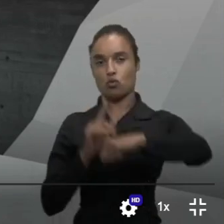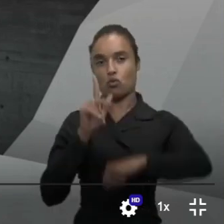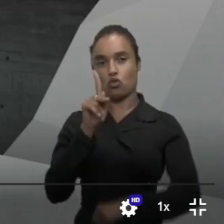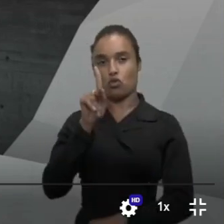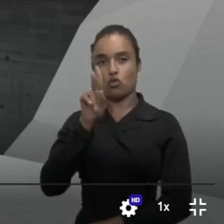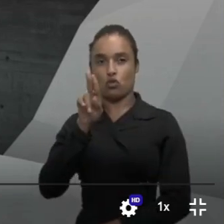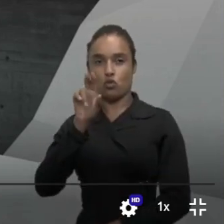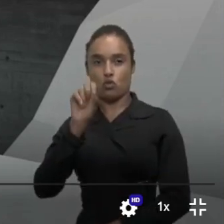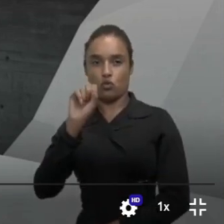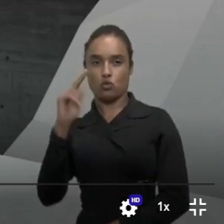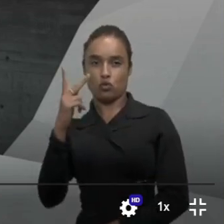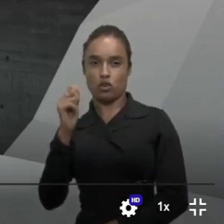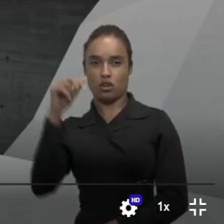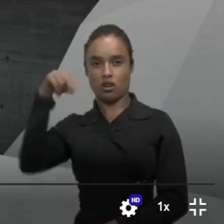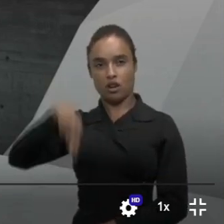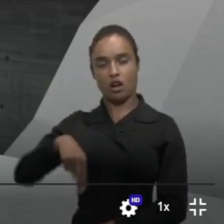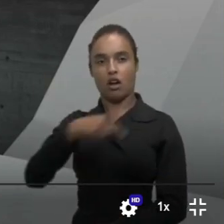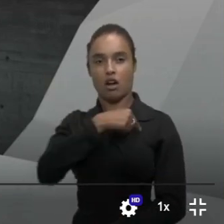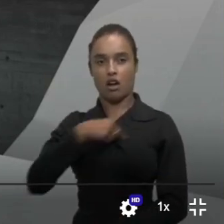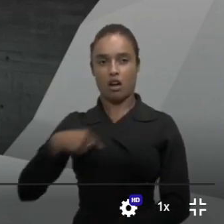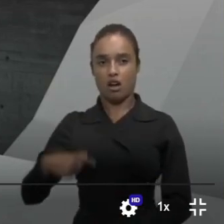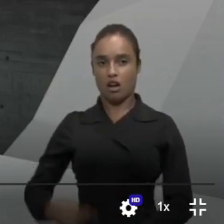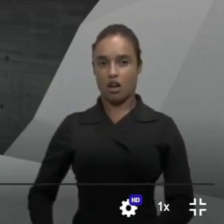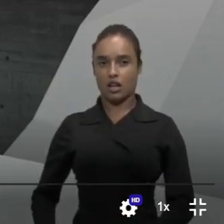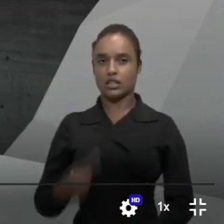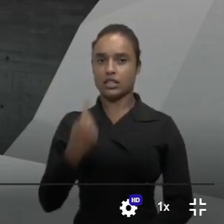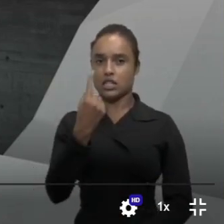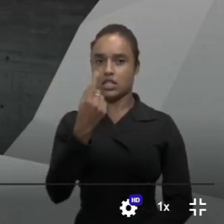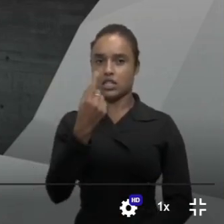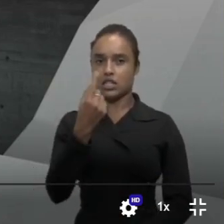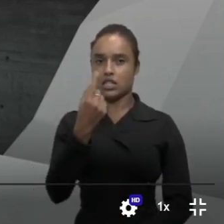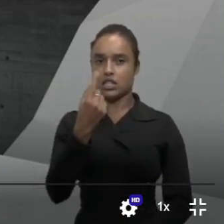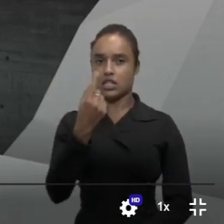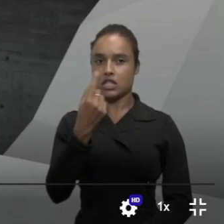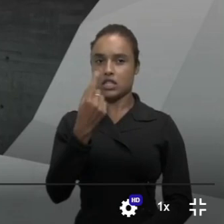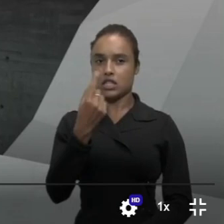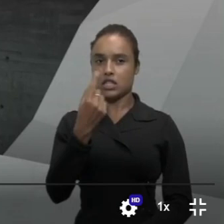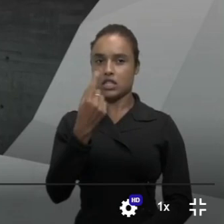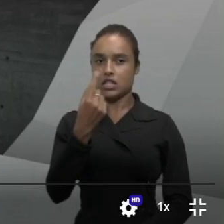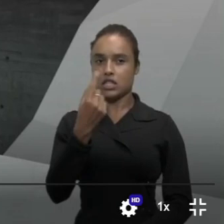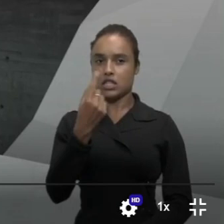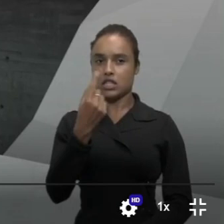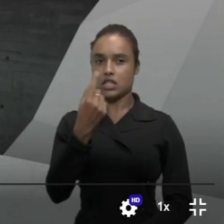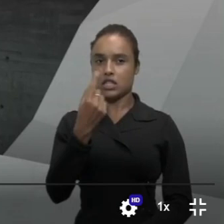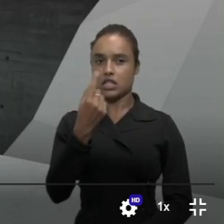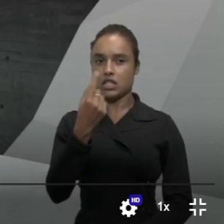China, com seus 164 quilômetros, até